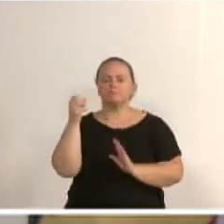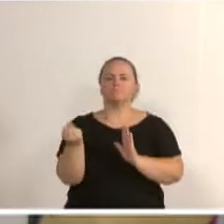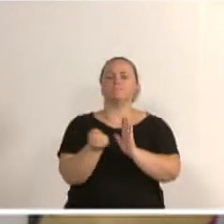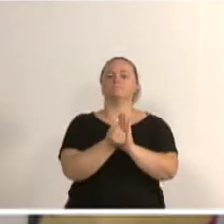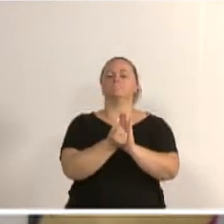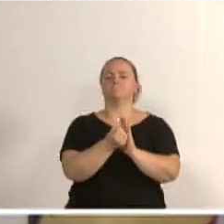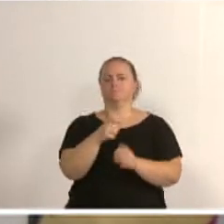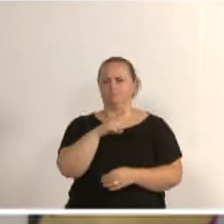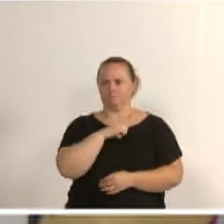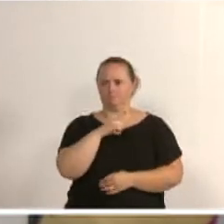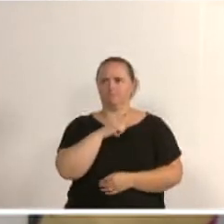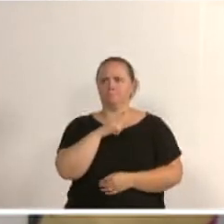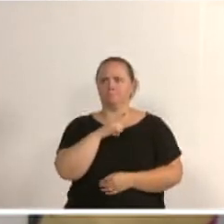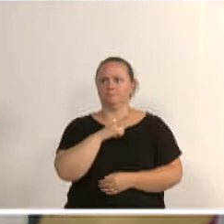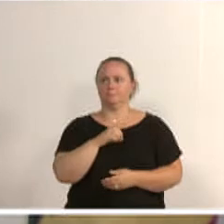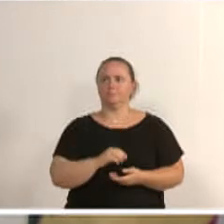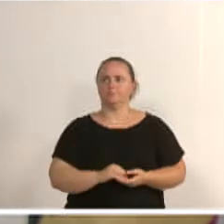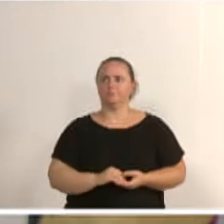coletivo. Tá?